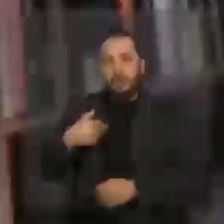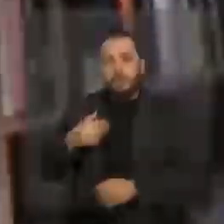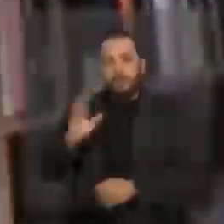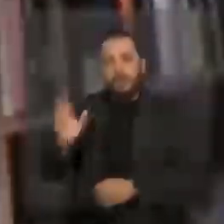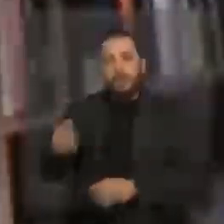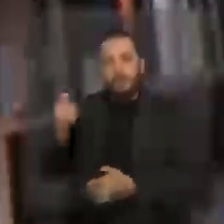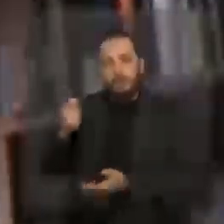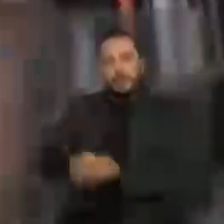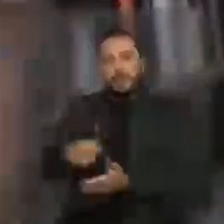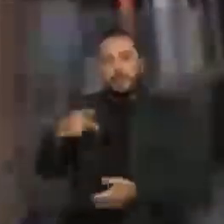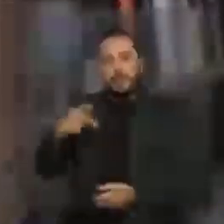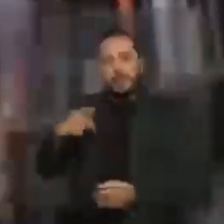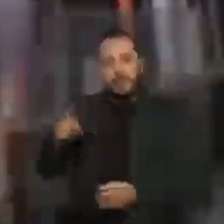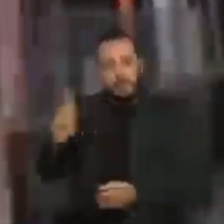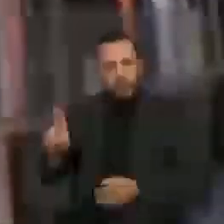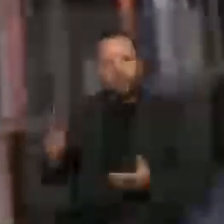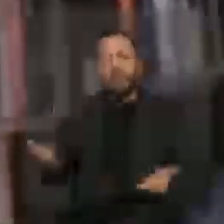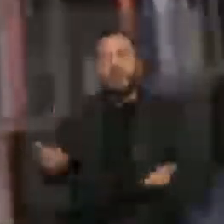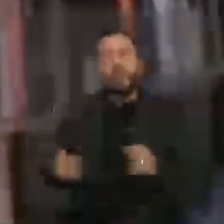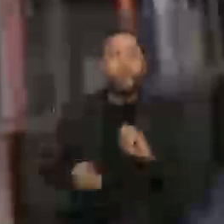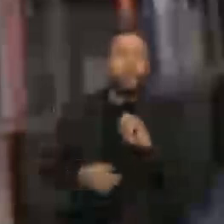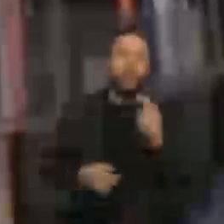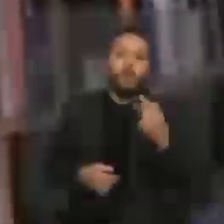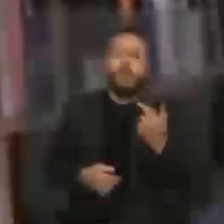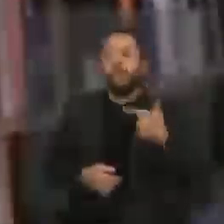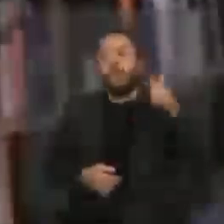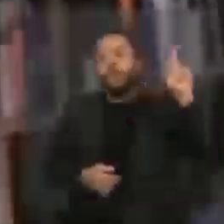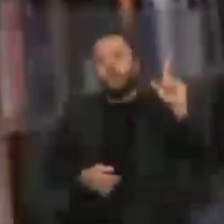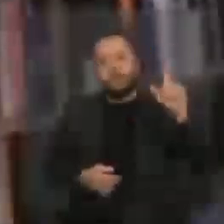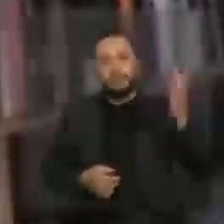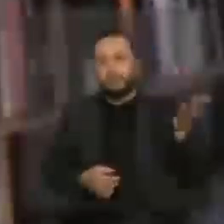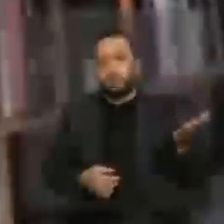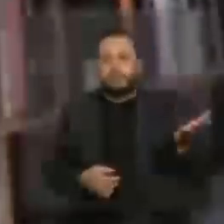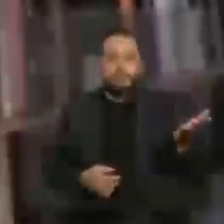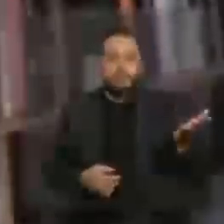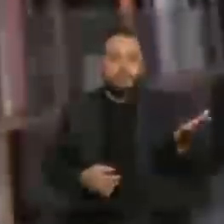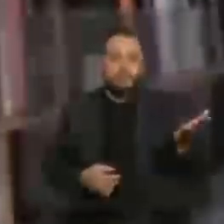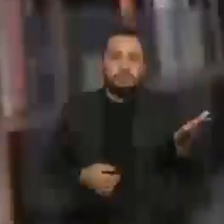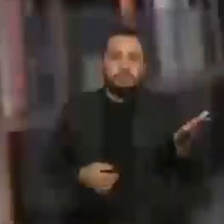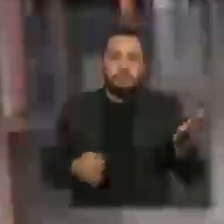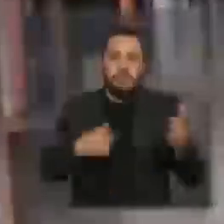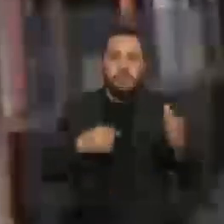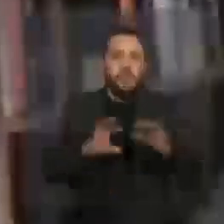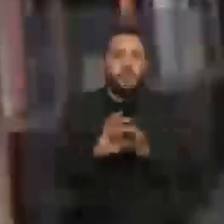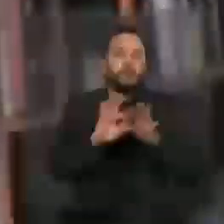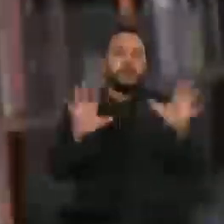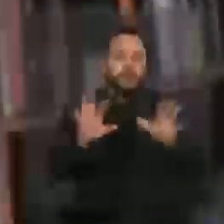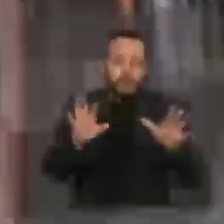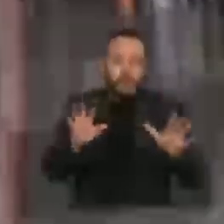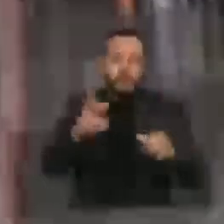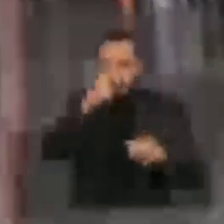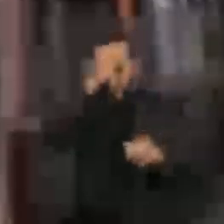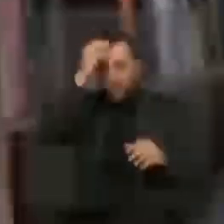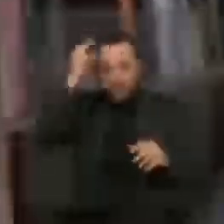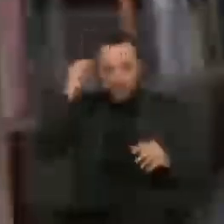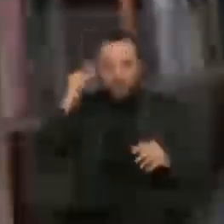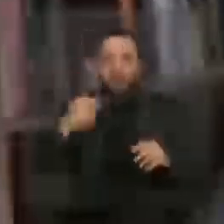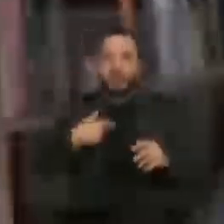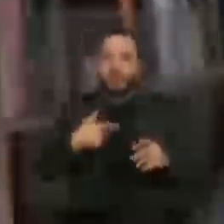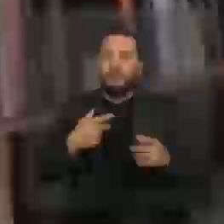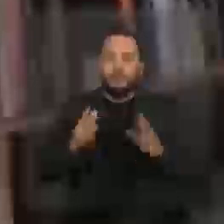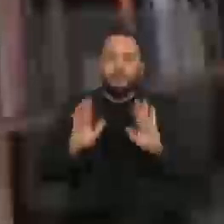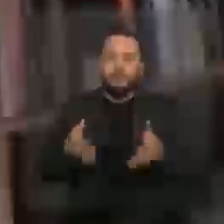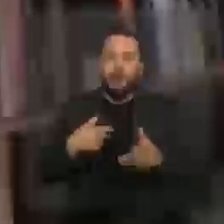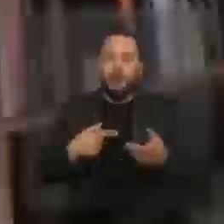TPU se foram proibidos de exercer as atividades, e que outros ambulantes, devidamente autorizados pela prefeitura em tempos